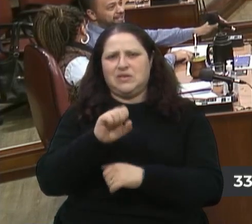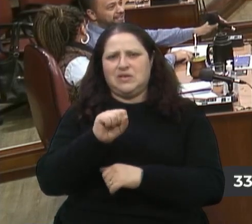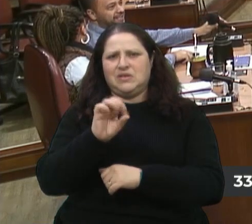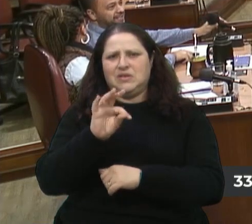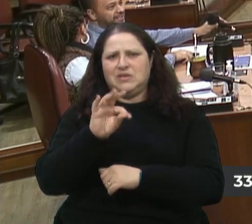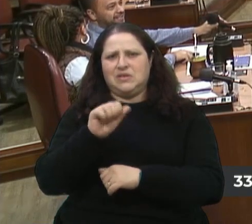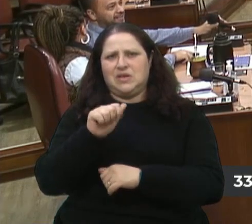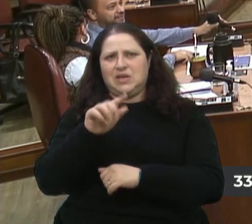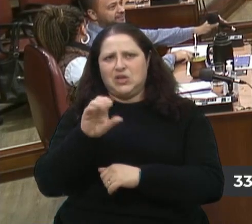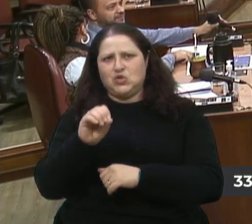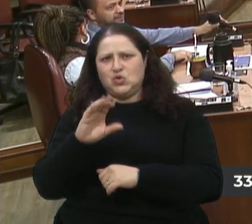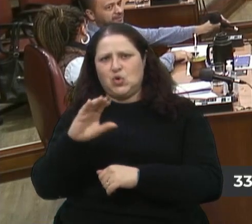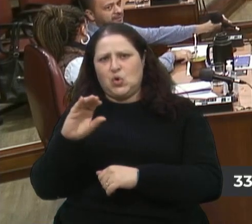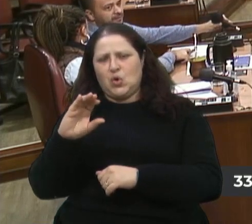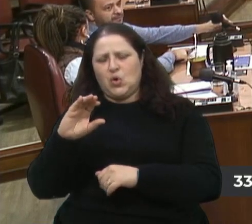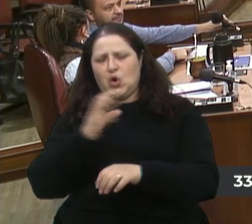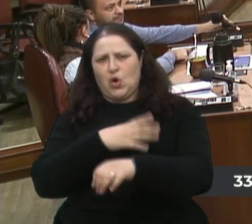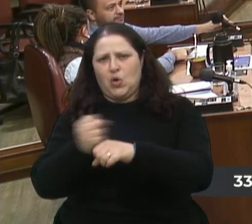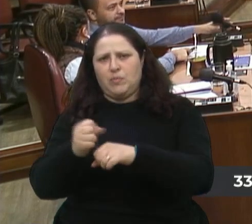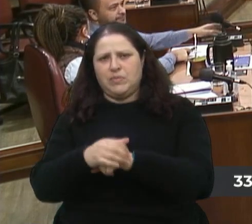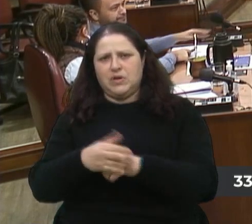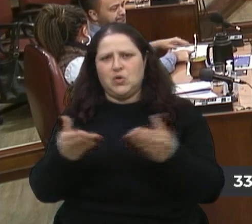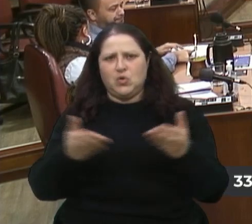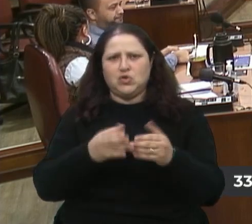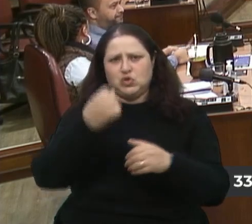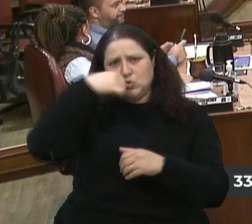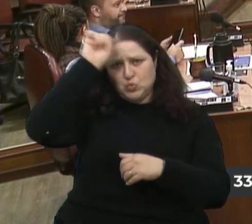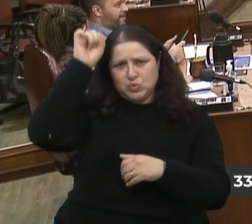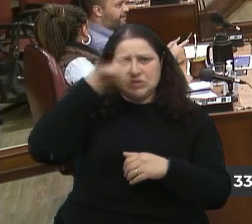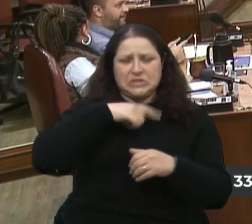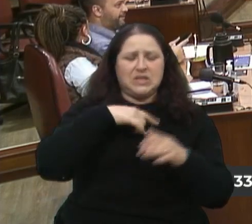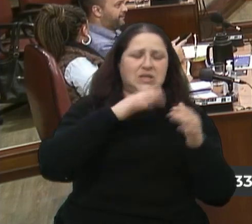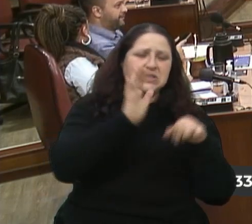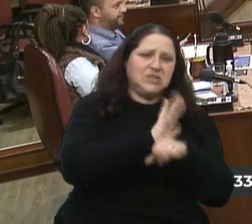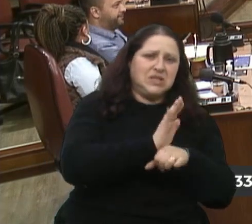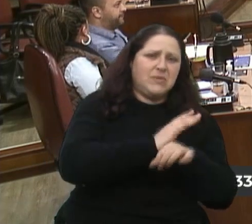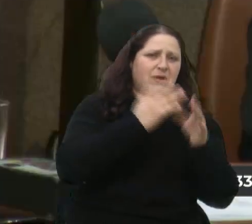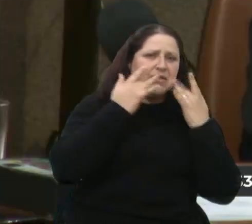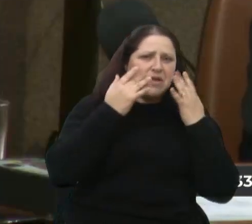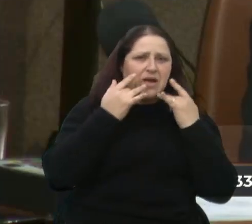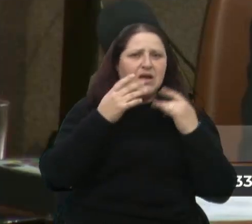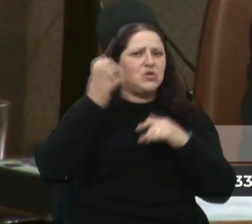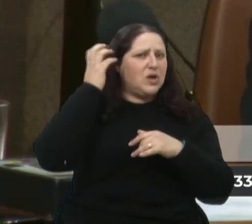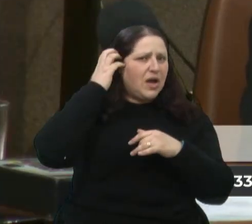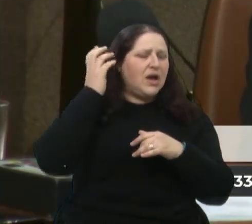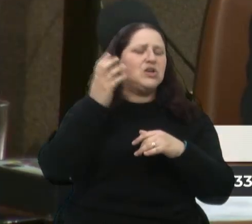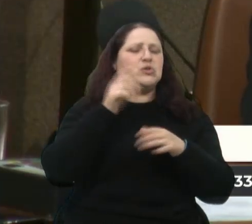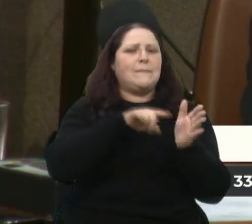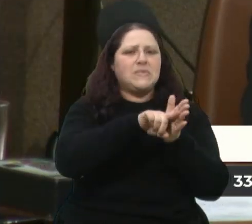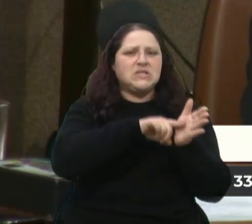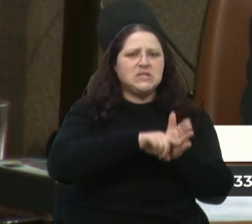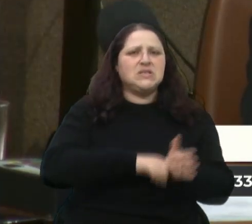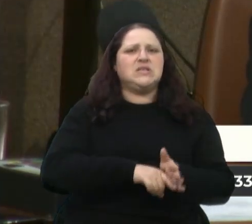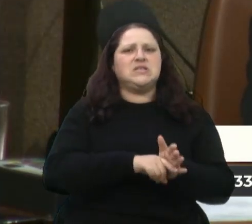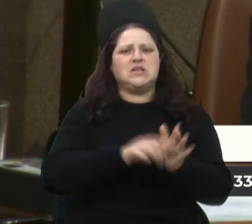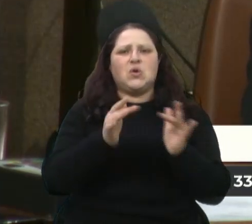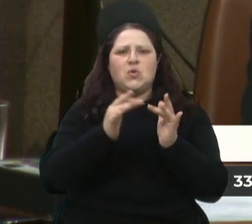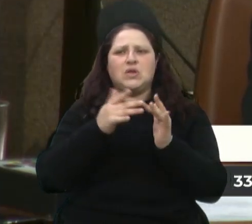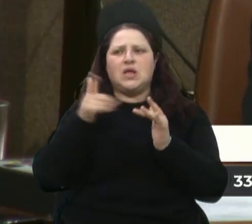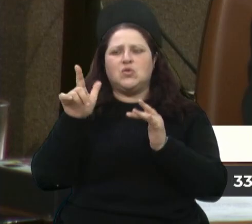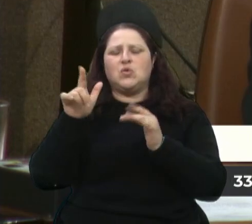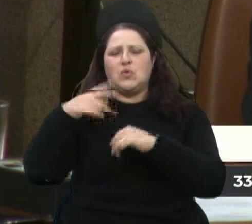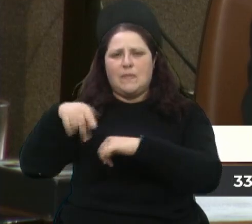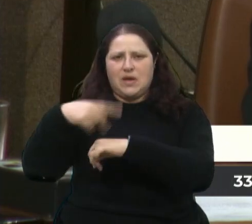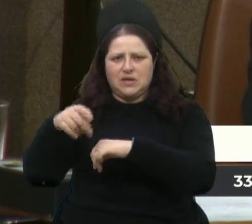tem cinema, tem teatro, tem radiodifusão, tem pesquisa, tem internacionalização. E 50%